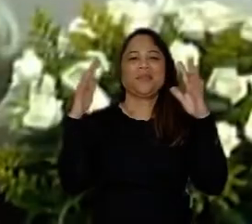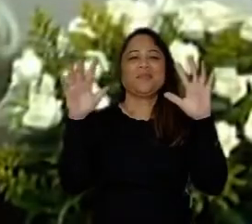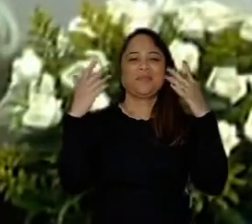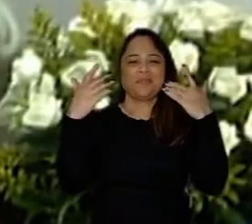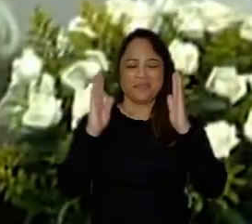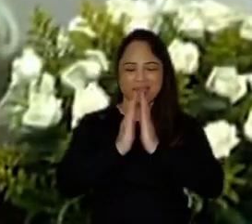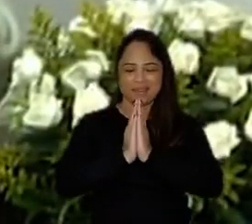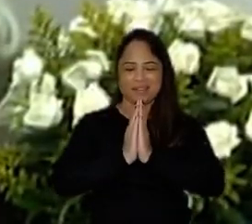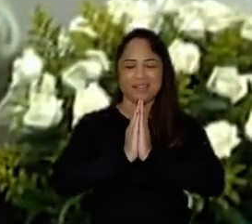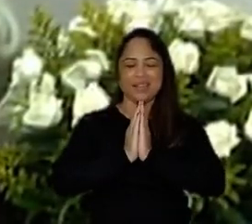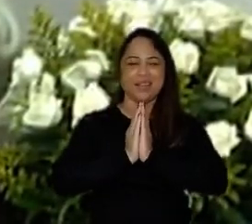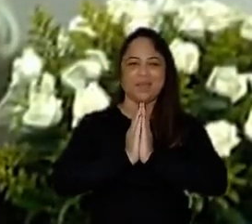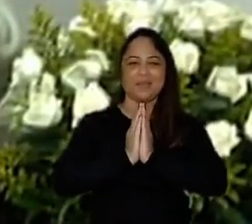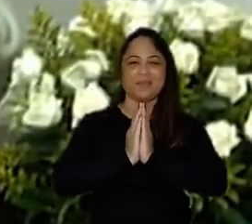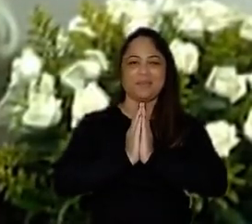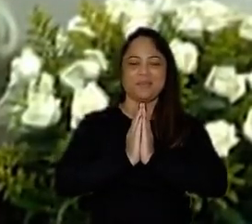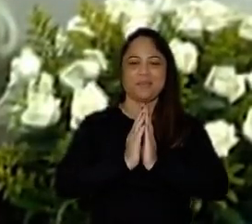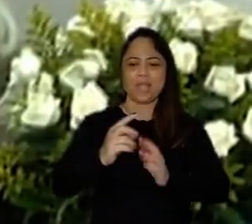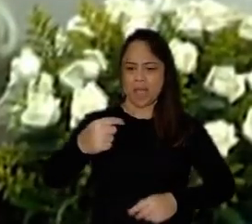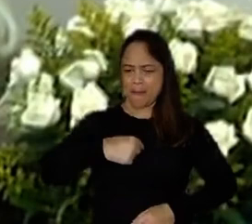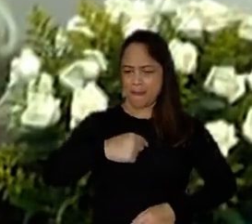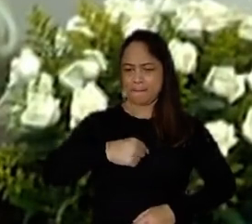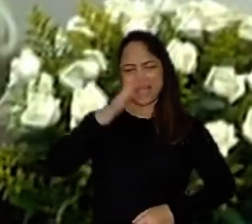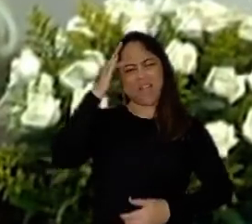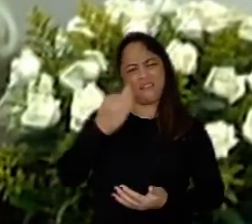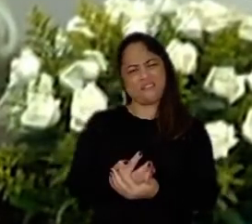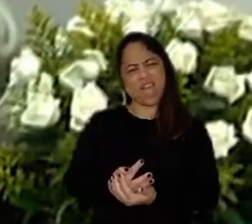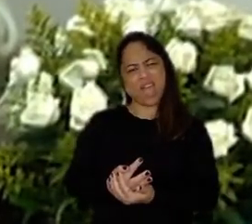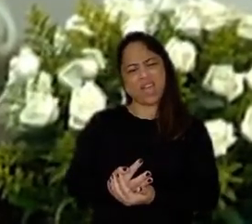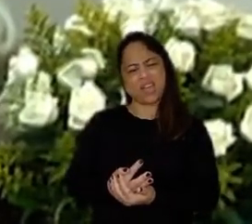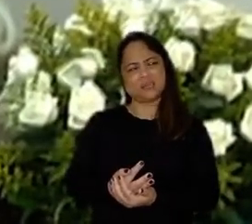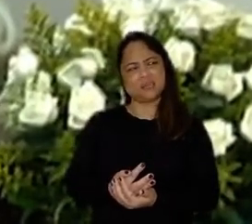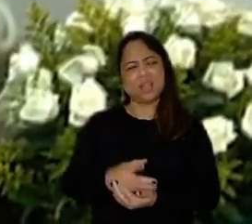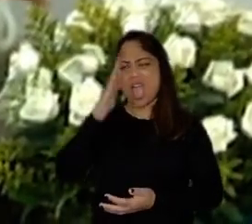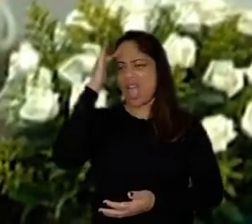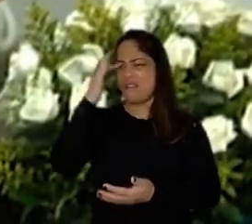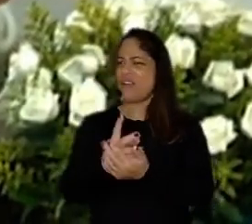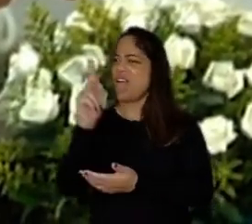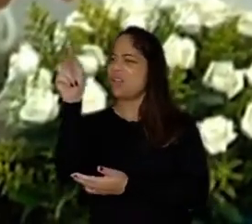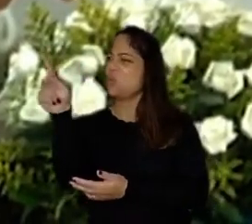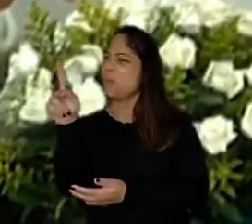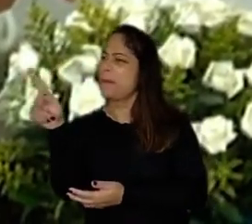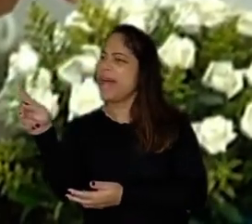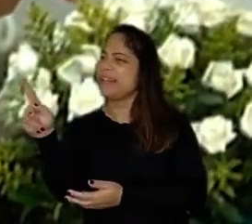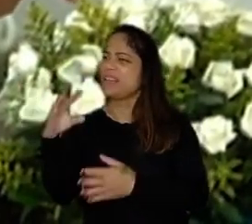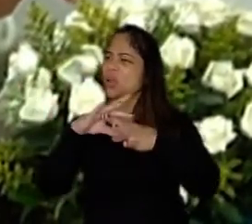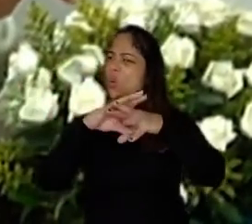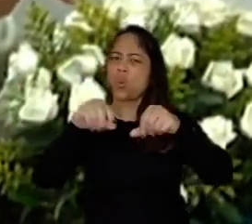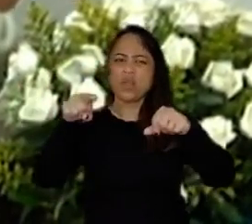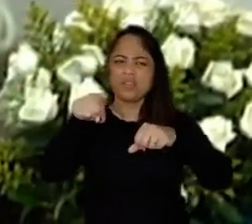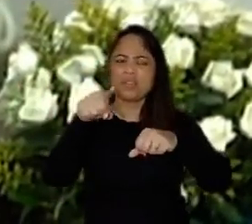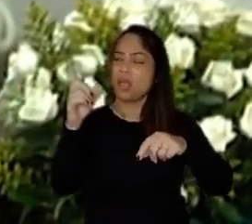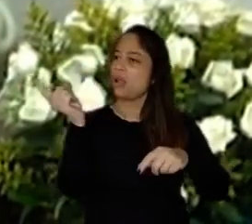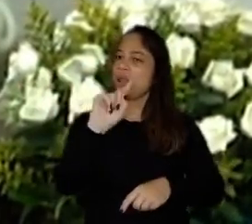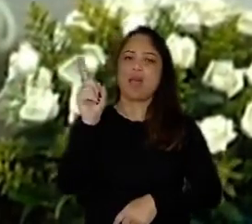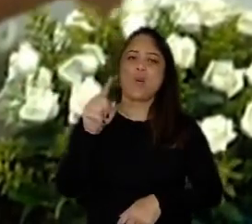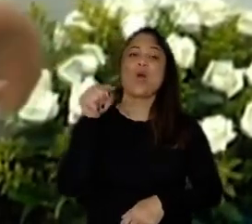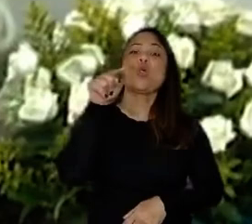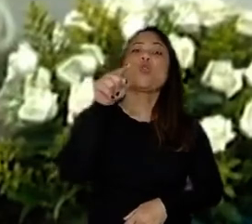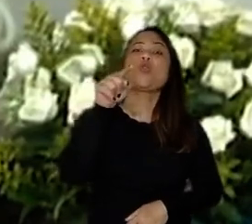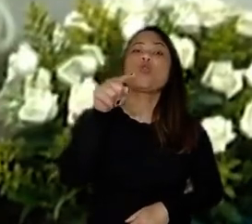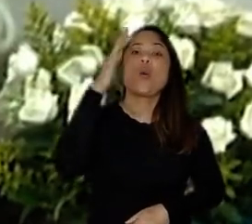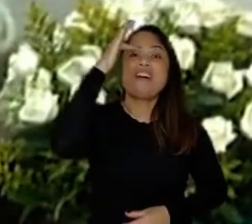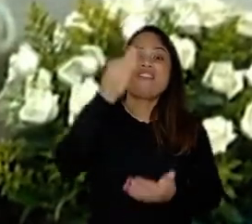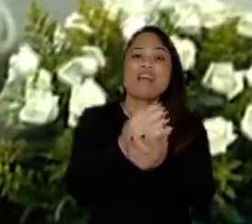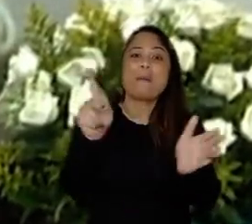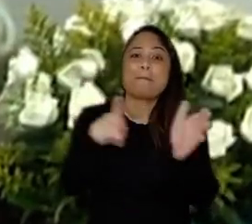Então, pera. Então não é a minha fé, nem a fé do Padre Anderson, é a sua fé. É isso aí que as